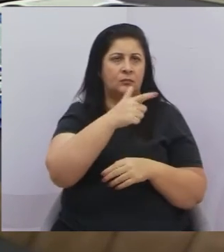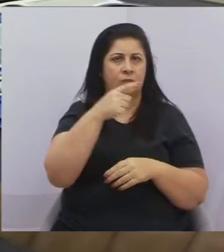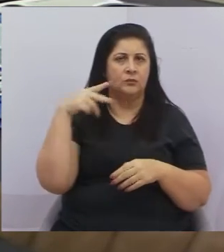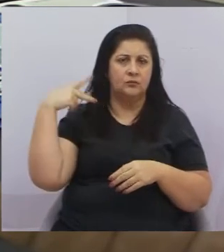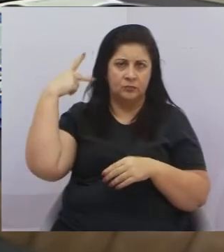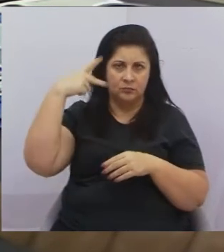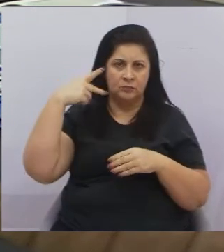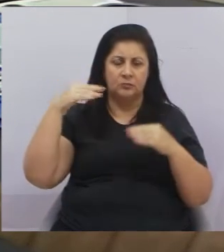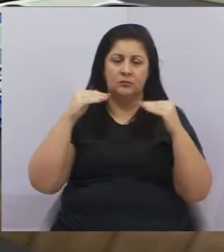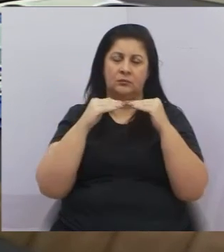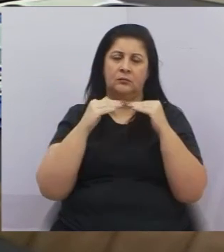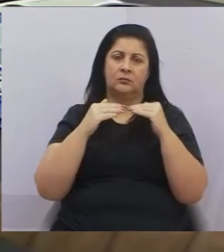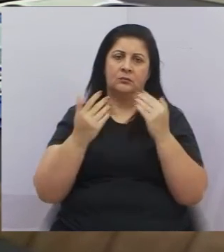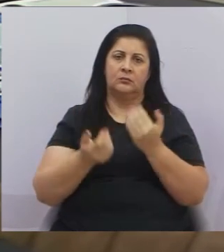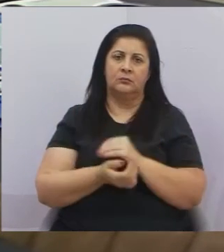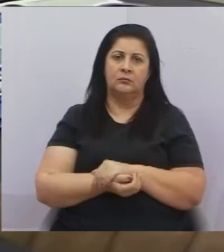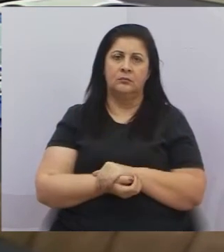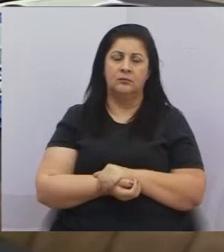vereadores.